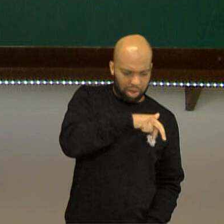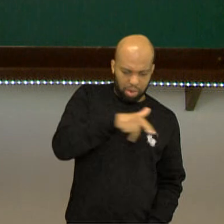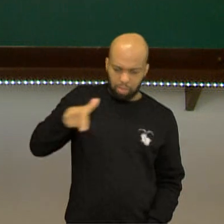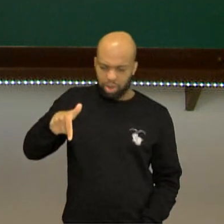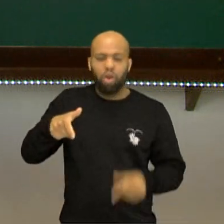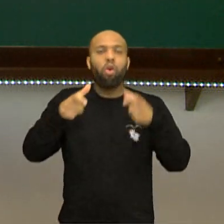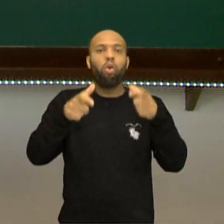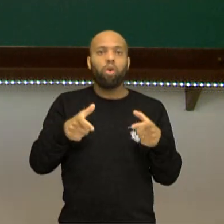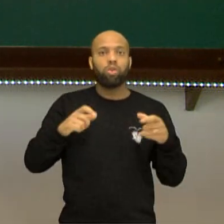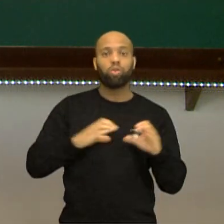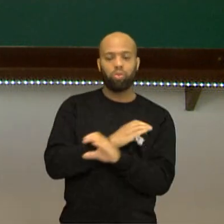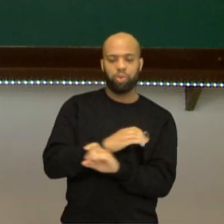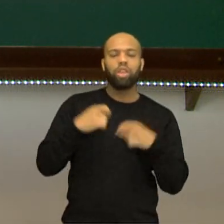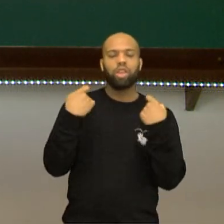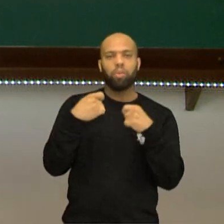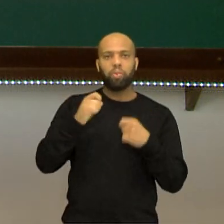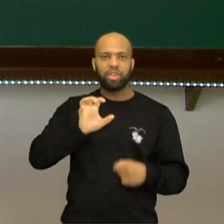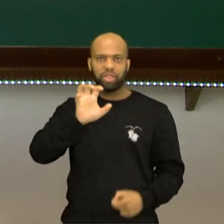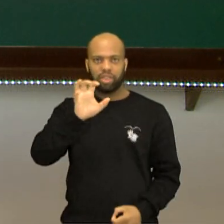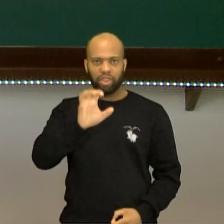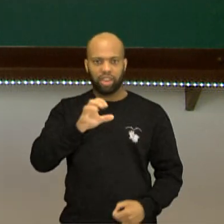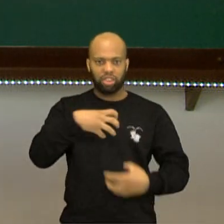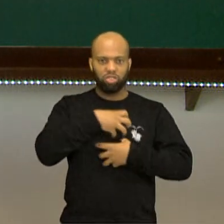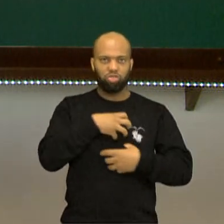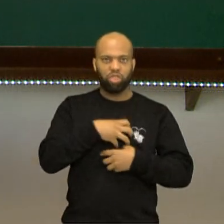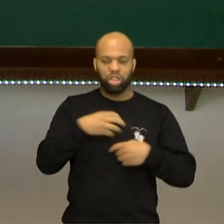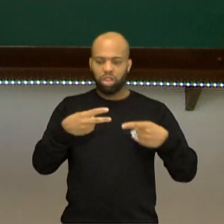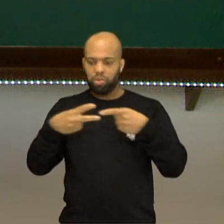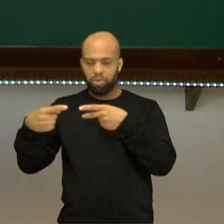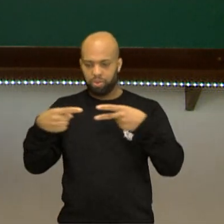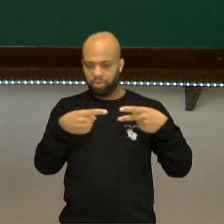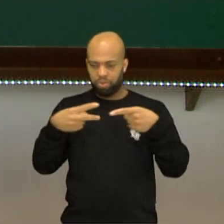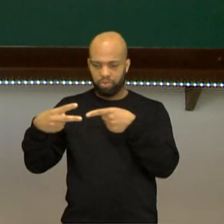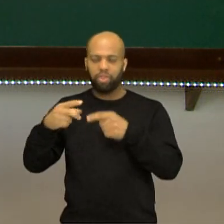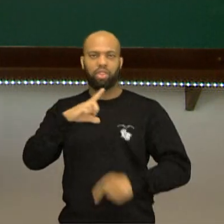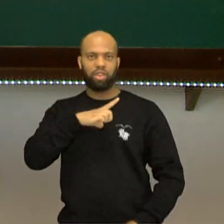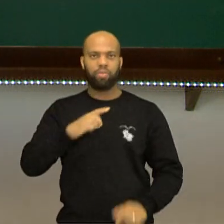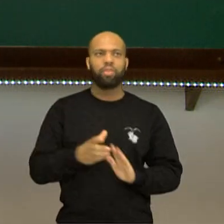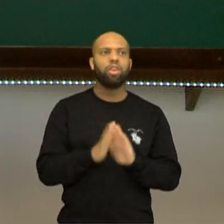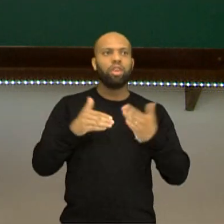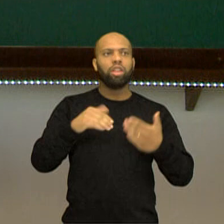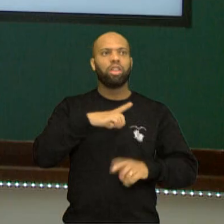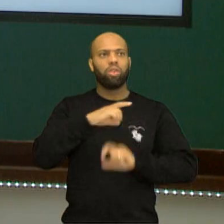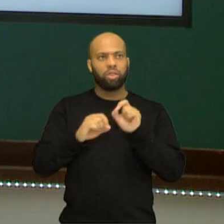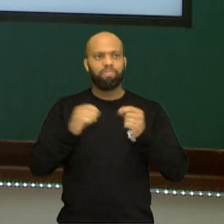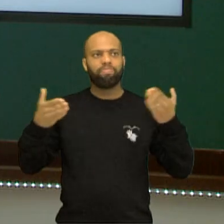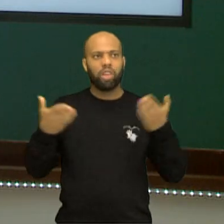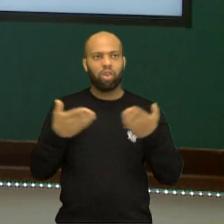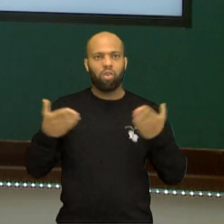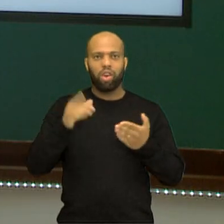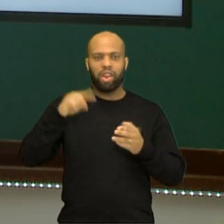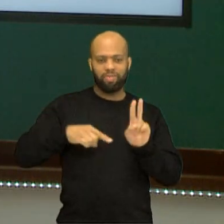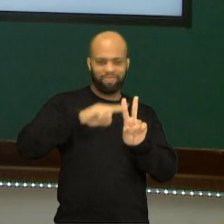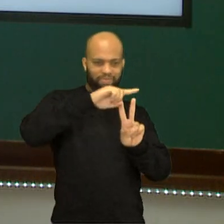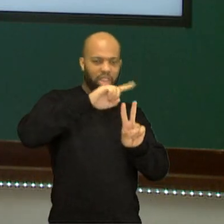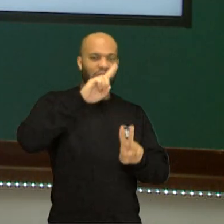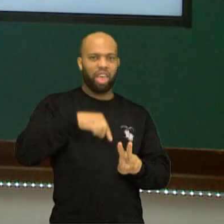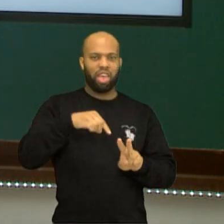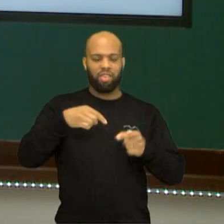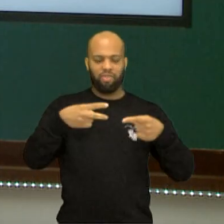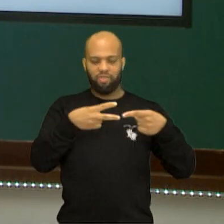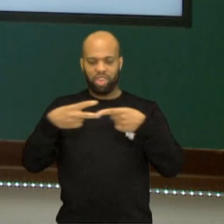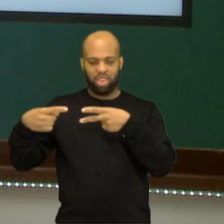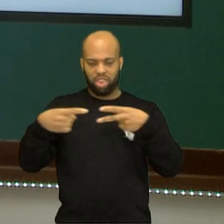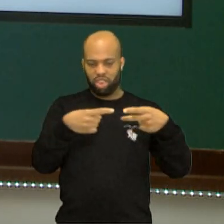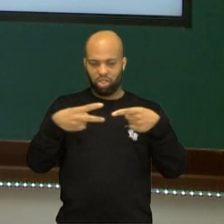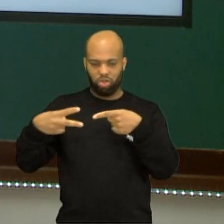completa a informação, você precisa dessa direção e desse sentido. Ou seja, nesse caso, nós estamos falando de um vetor deslocamento.